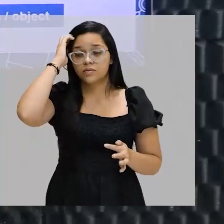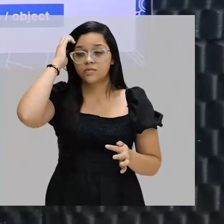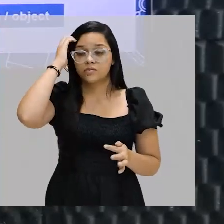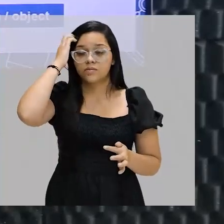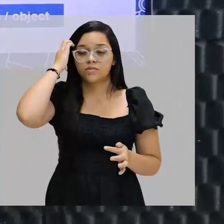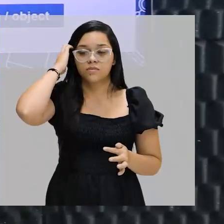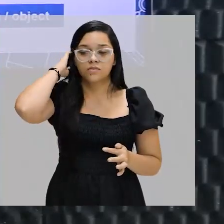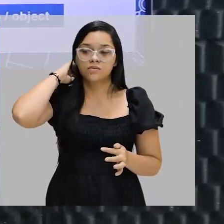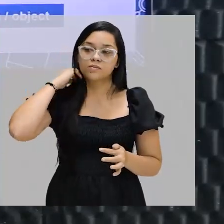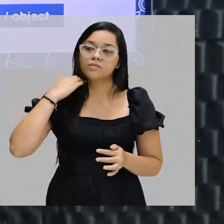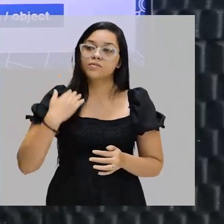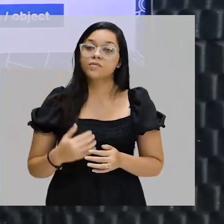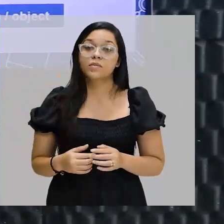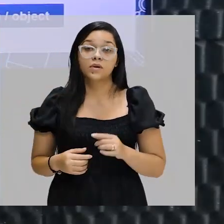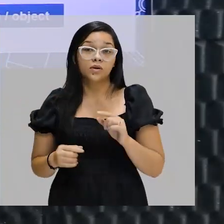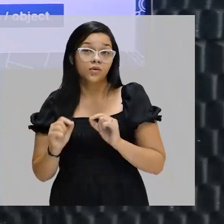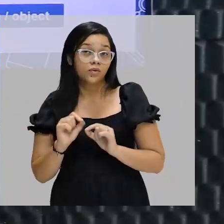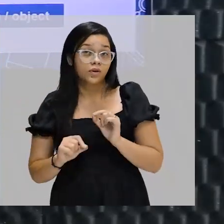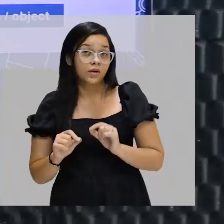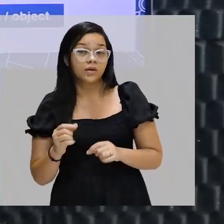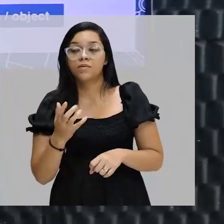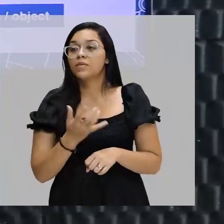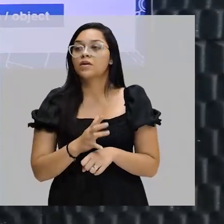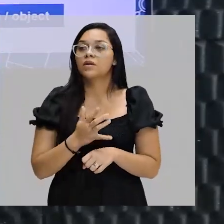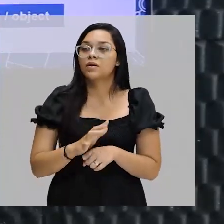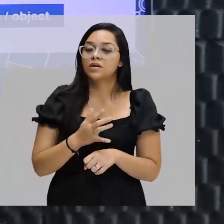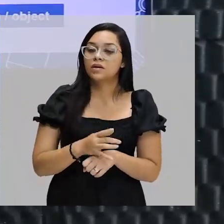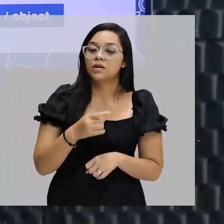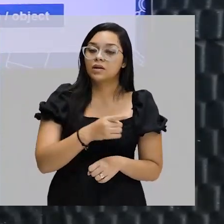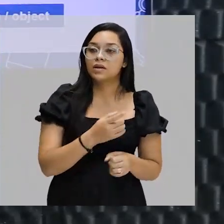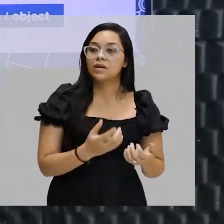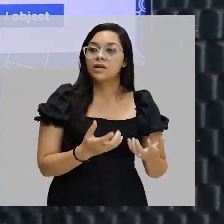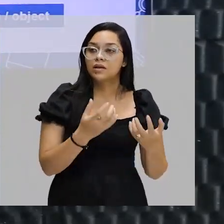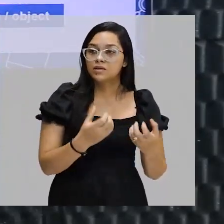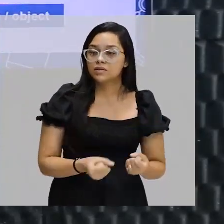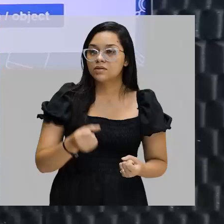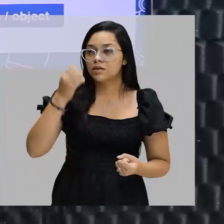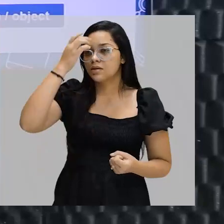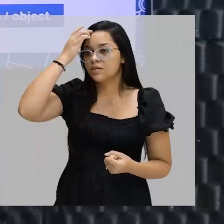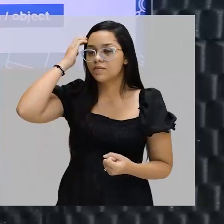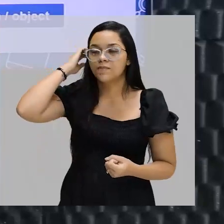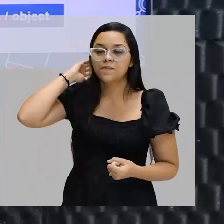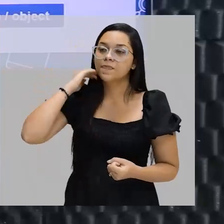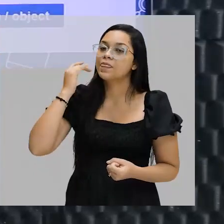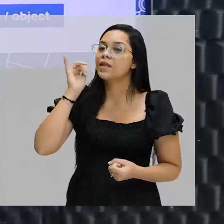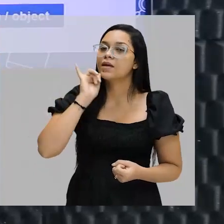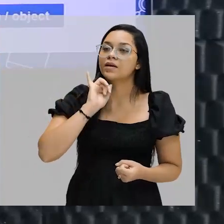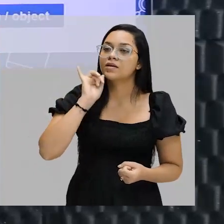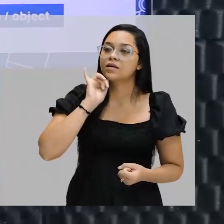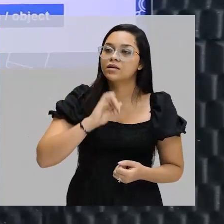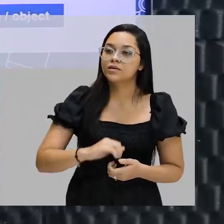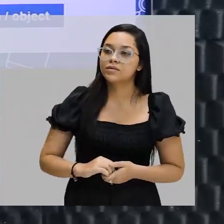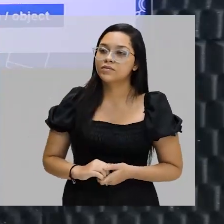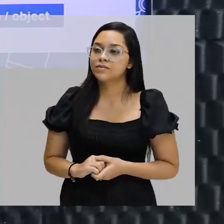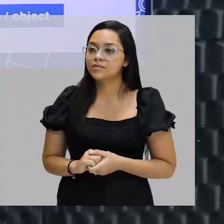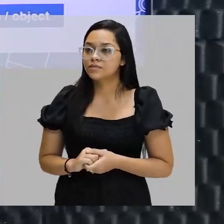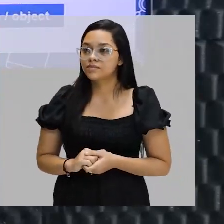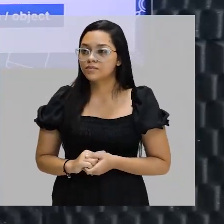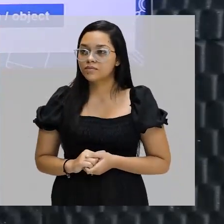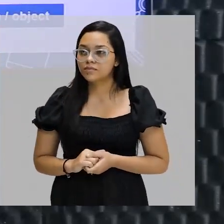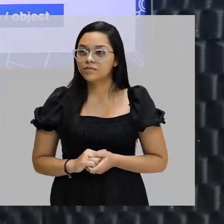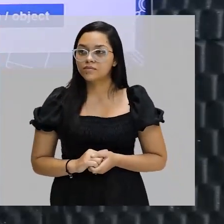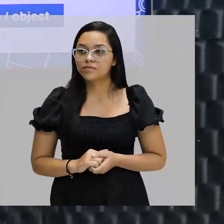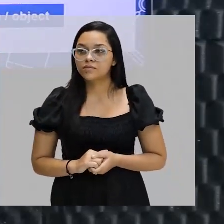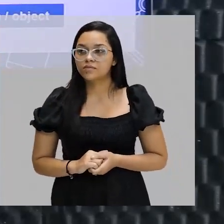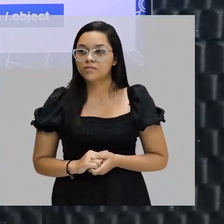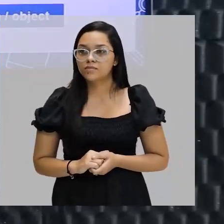desempenha a função de objeto. Ao invés dela praticar a ação, ela recebe a ação. Por exemplo, this is the boy